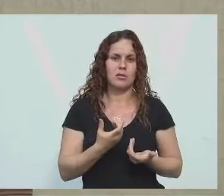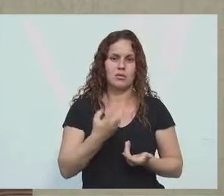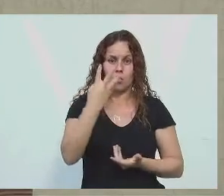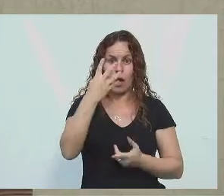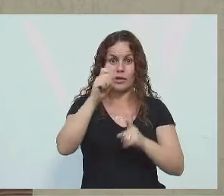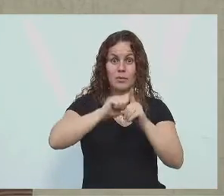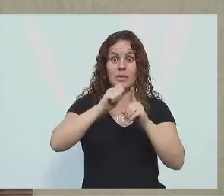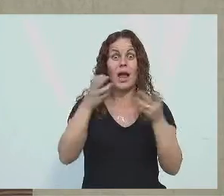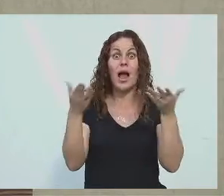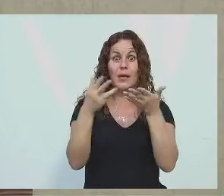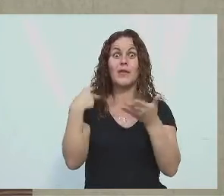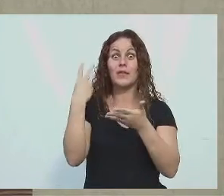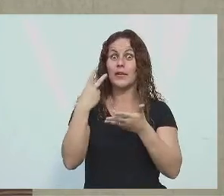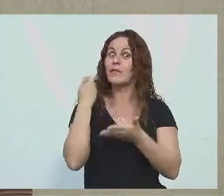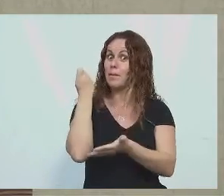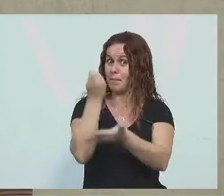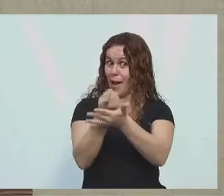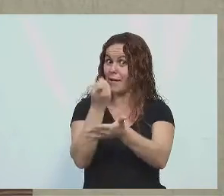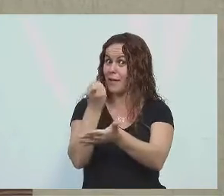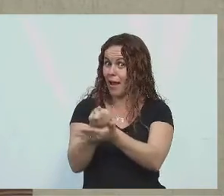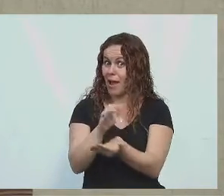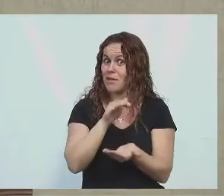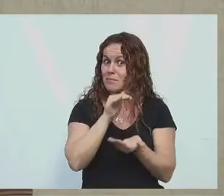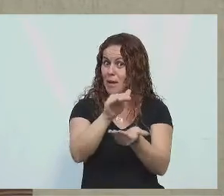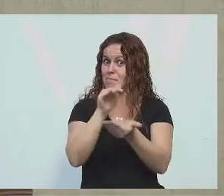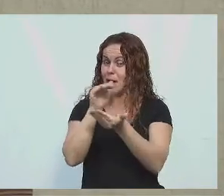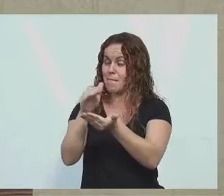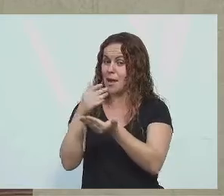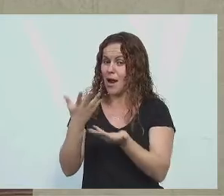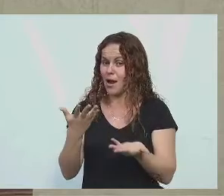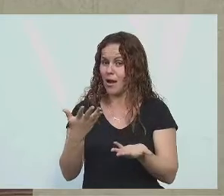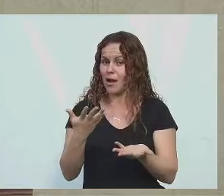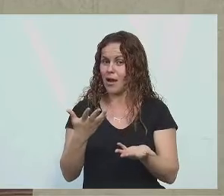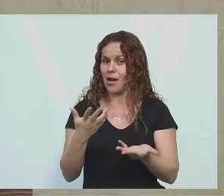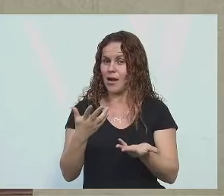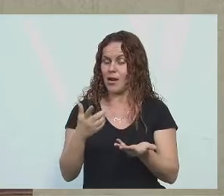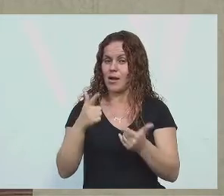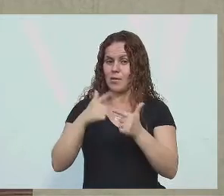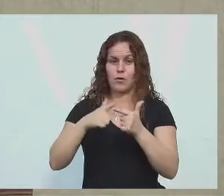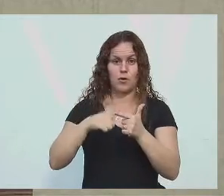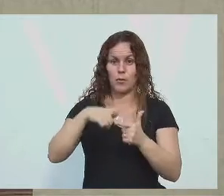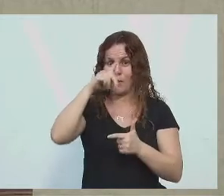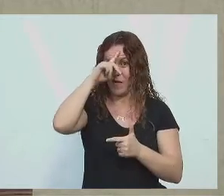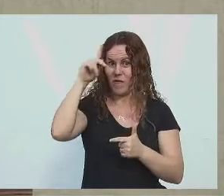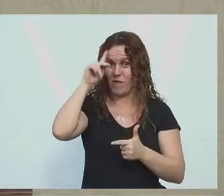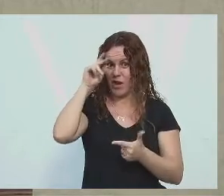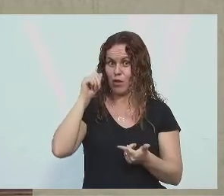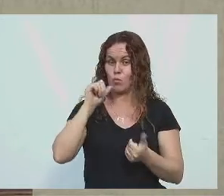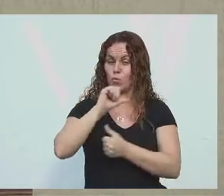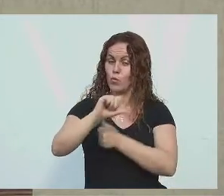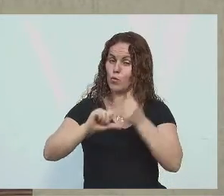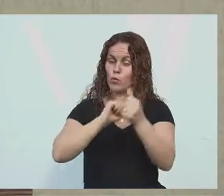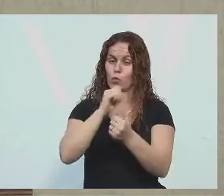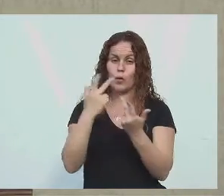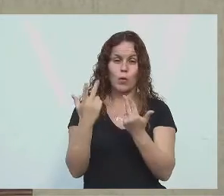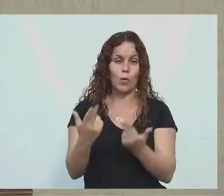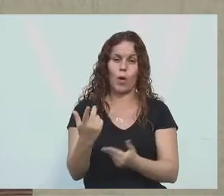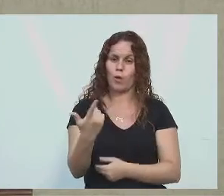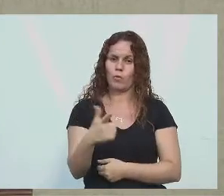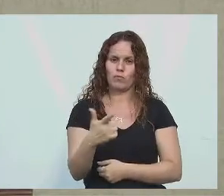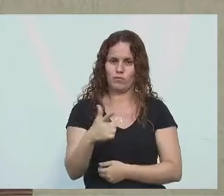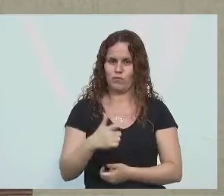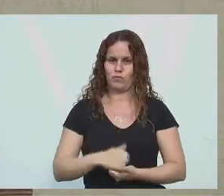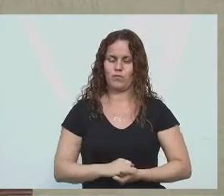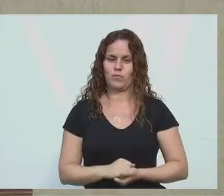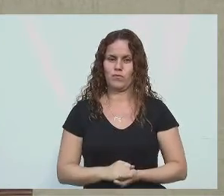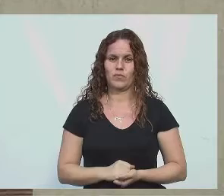como vereador se vai pagar essa cesta básica, porque o prefeito mudou, não é o mesmo. Entendeu? Então, é o que eu queria